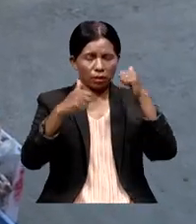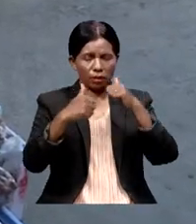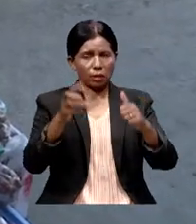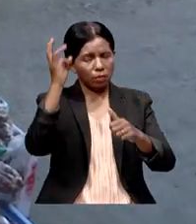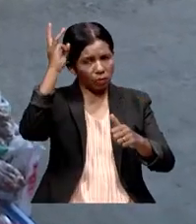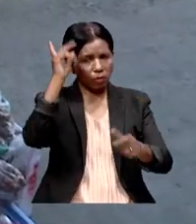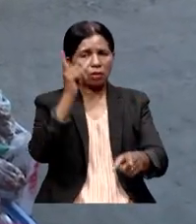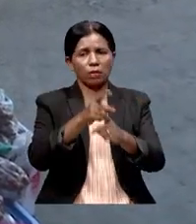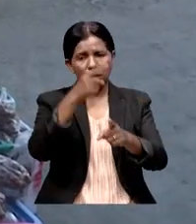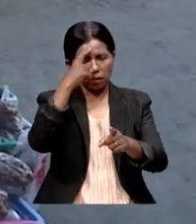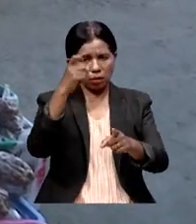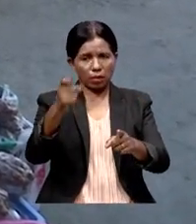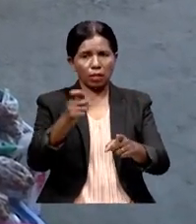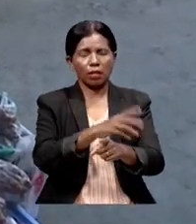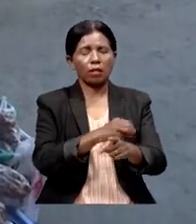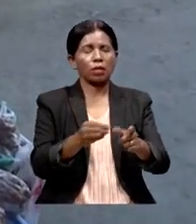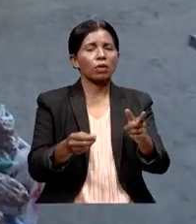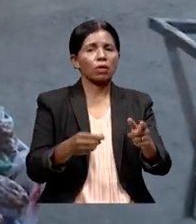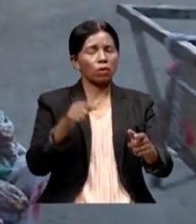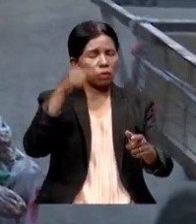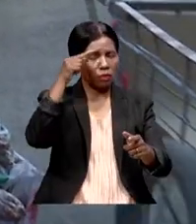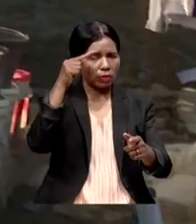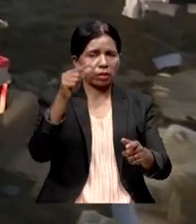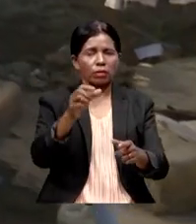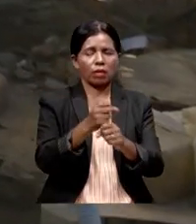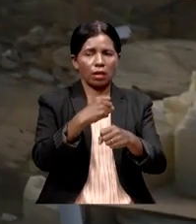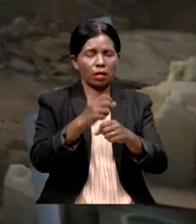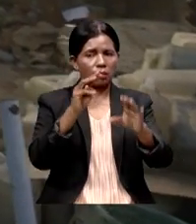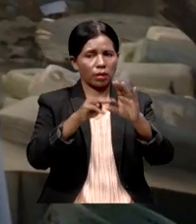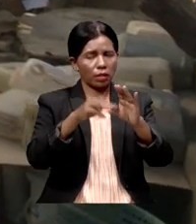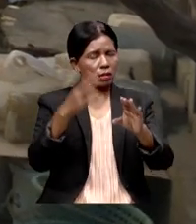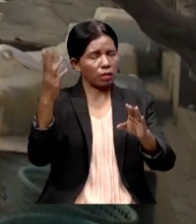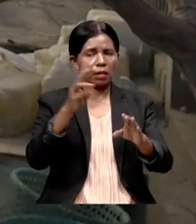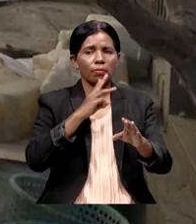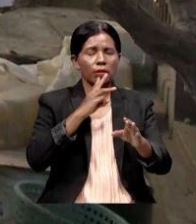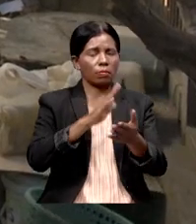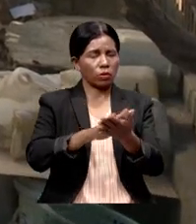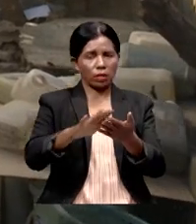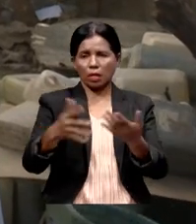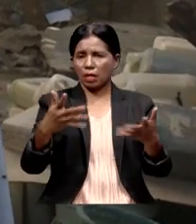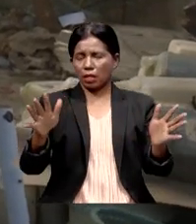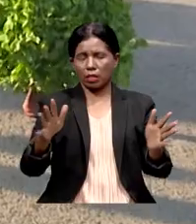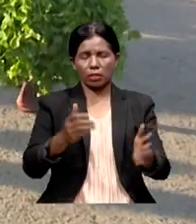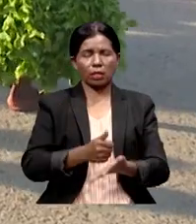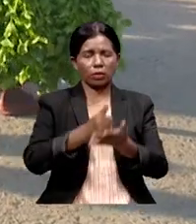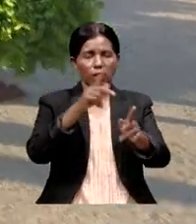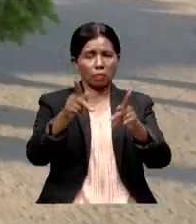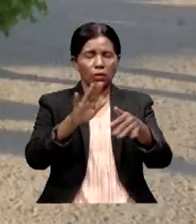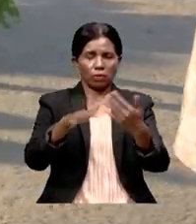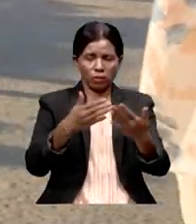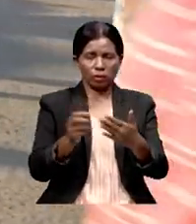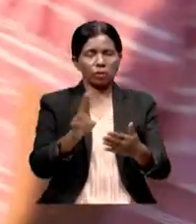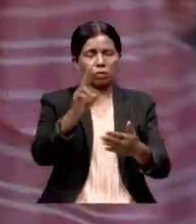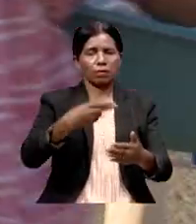preocupa tebes, também facilidade pública, ne be governo constrói ona e a mercado refere, bemos laia, ou de facilita. Te vendedor sira tu usa